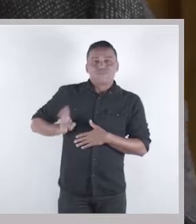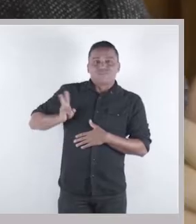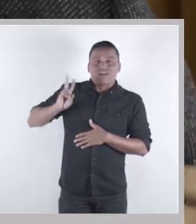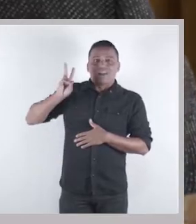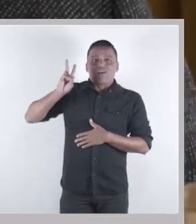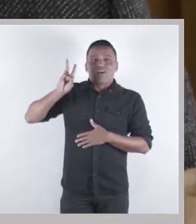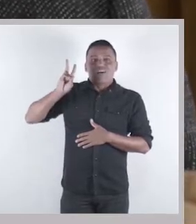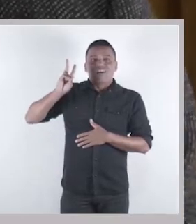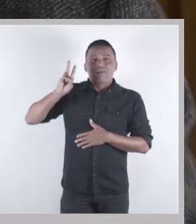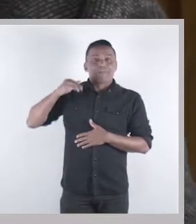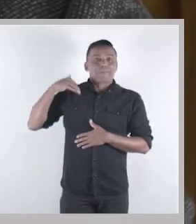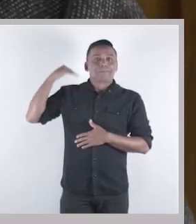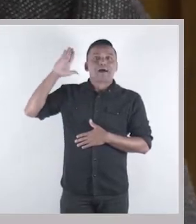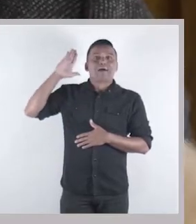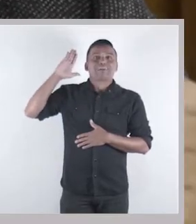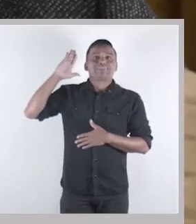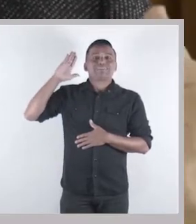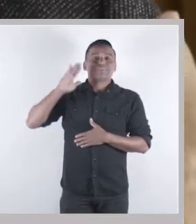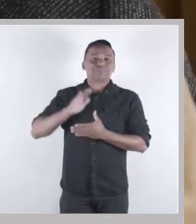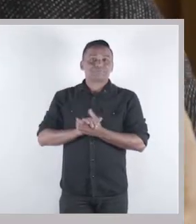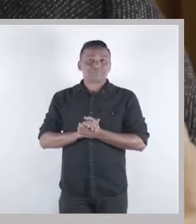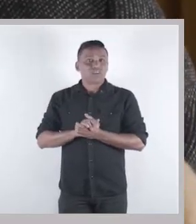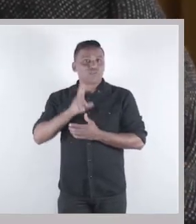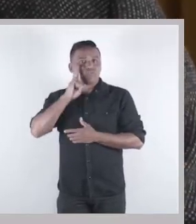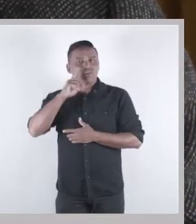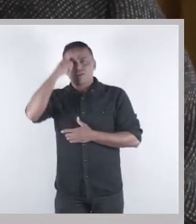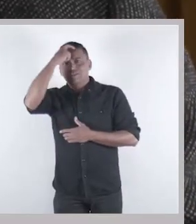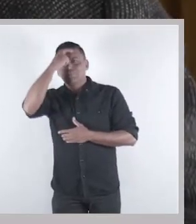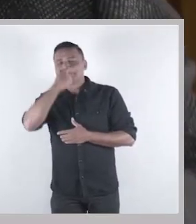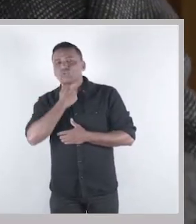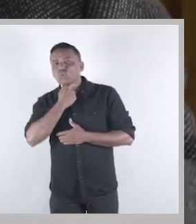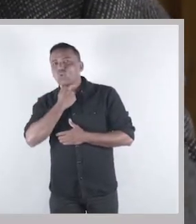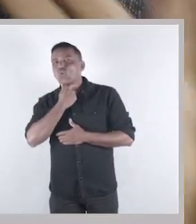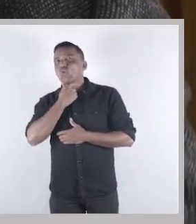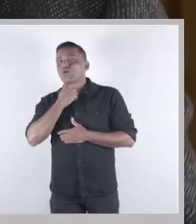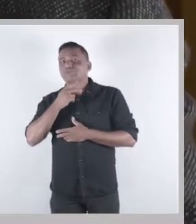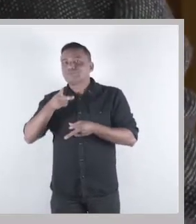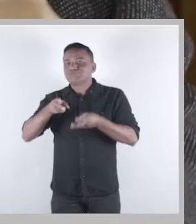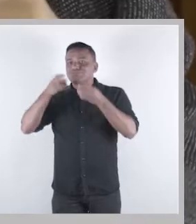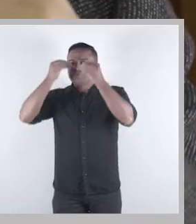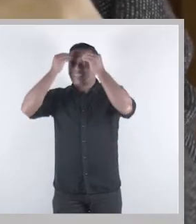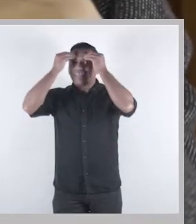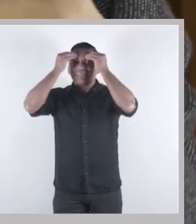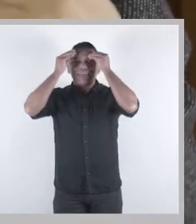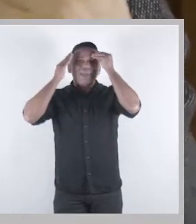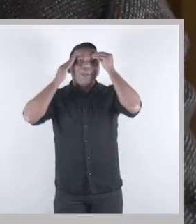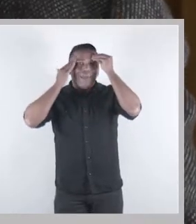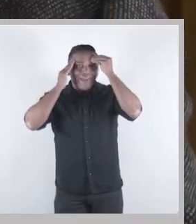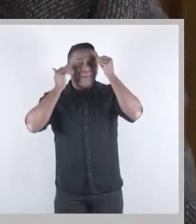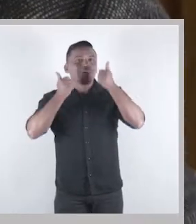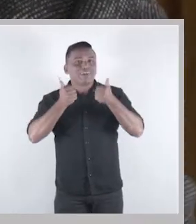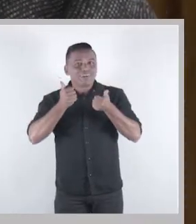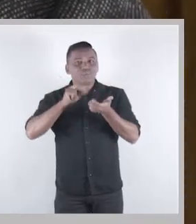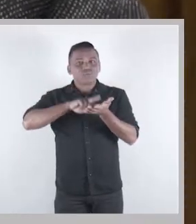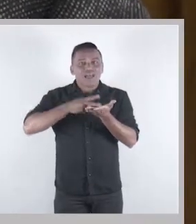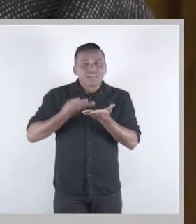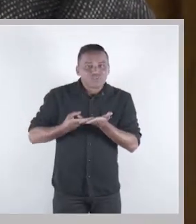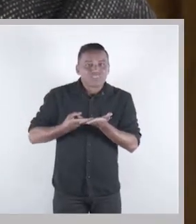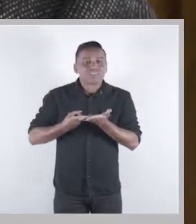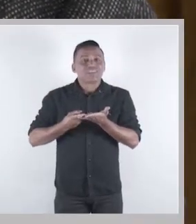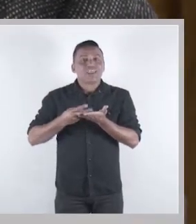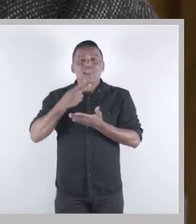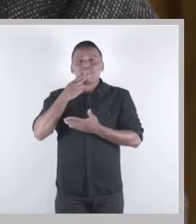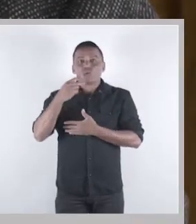casa então assim é muito bom quando você vê a sua poesia chegando para pessoas que falam outra língua e elas entendendo o